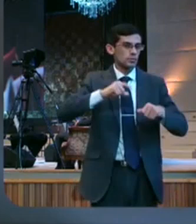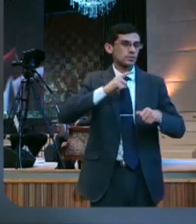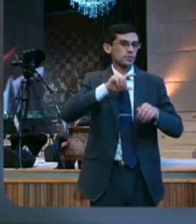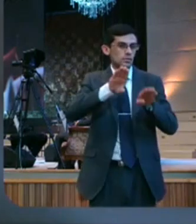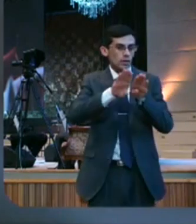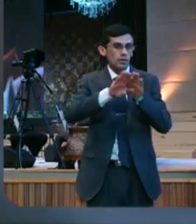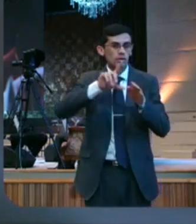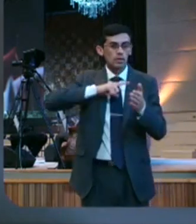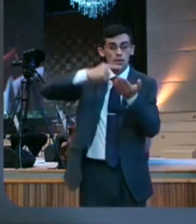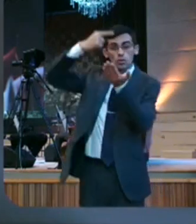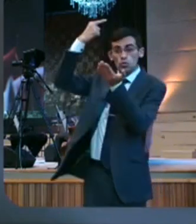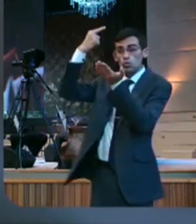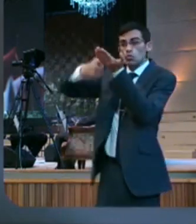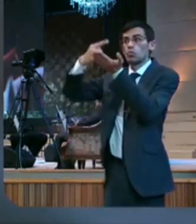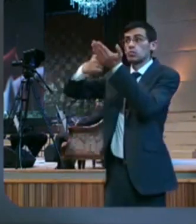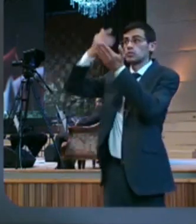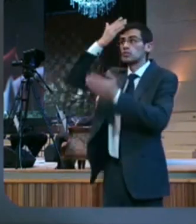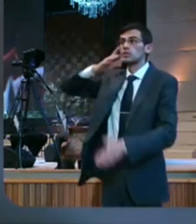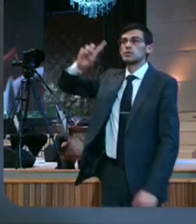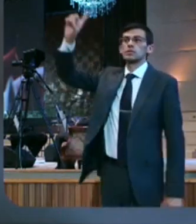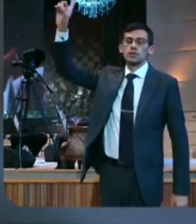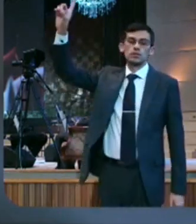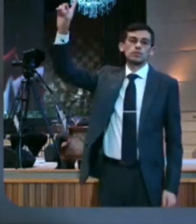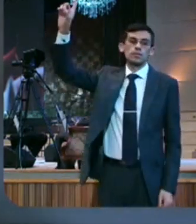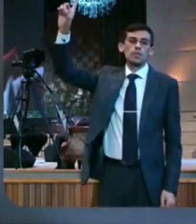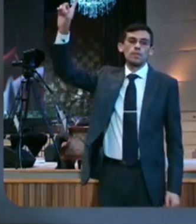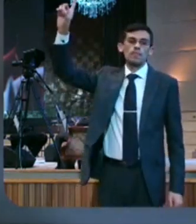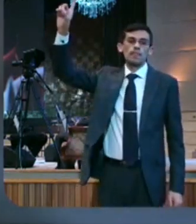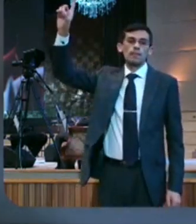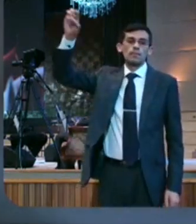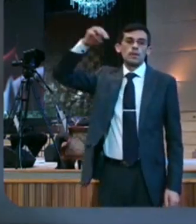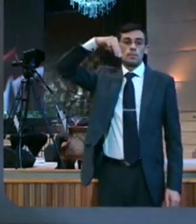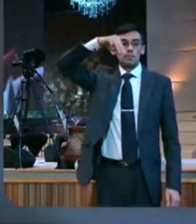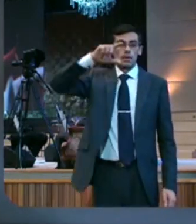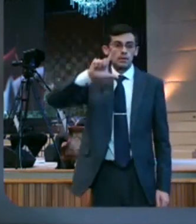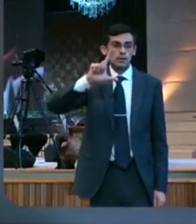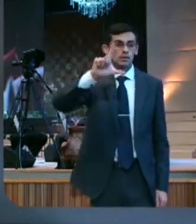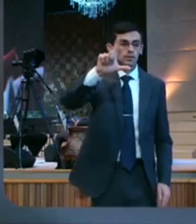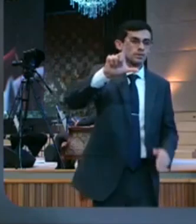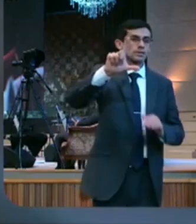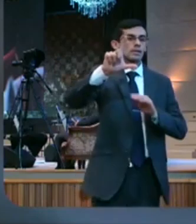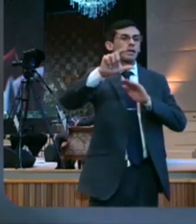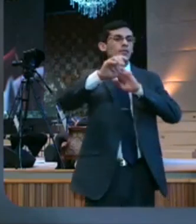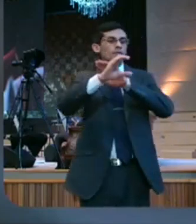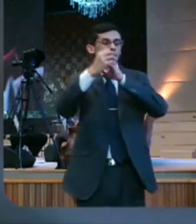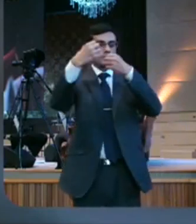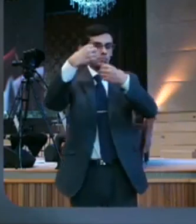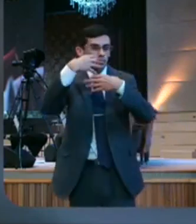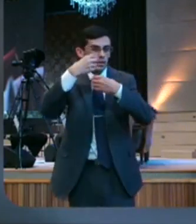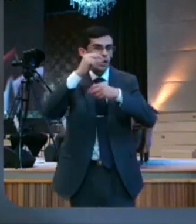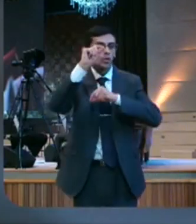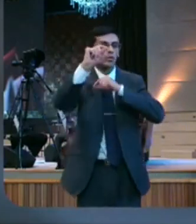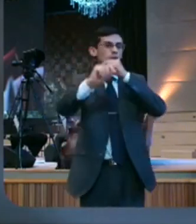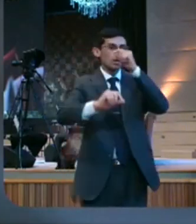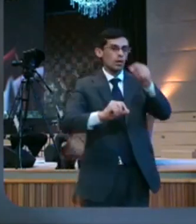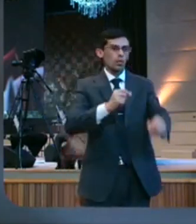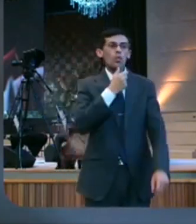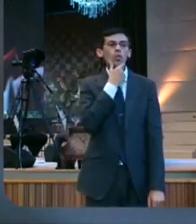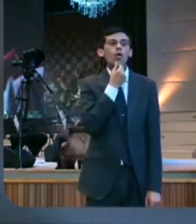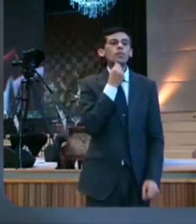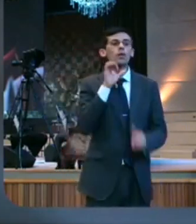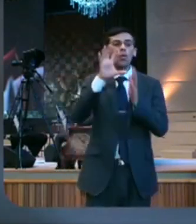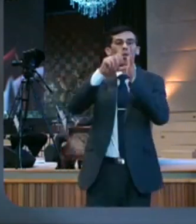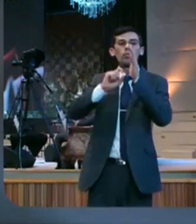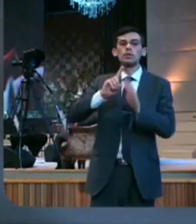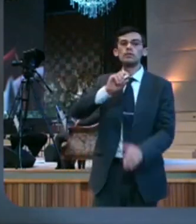de Deus. E é isso que ensina o livro de Malaquias, quando ele fala, roubará o homem a